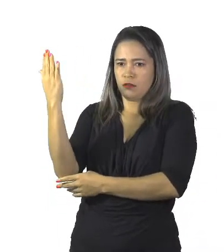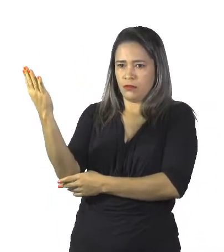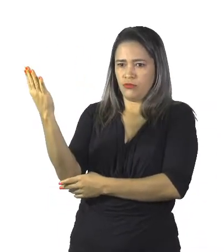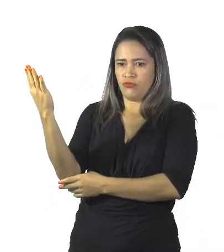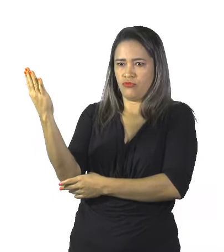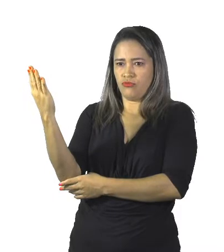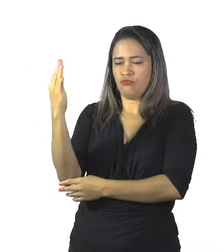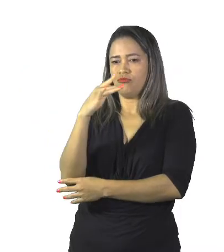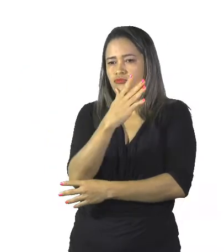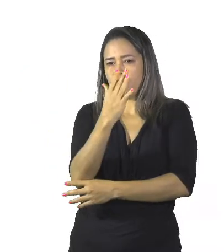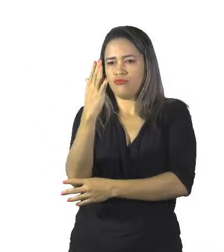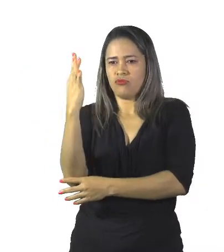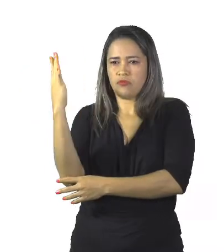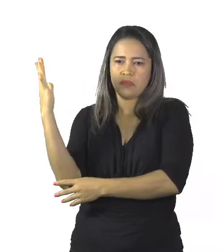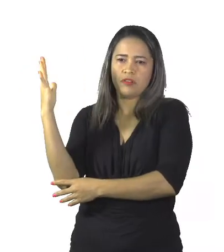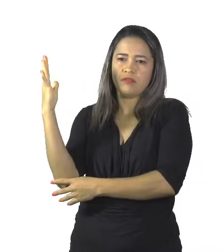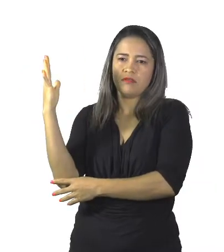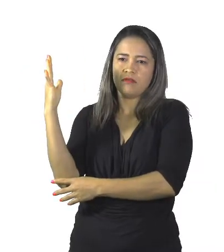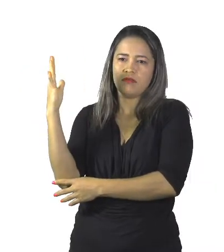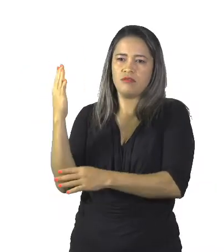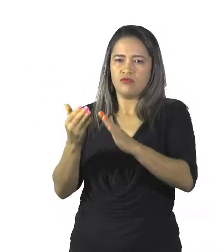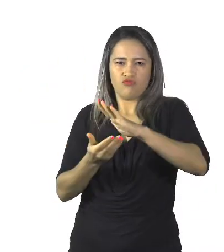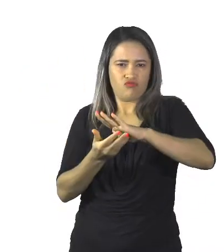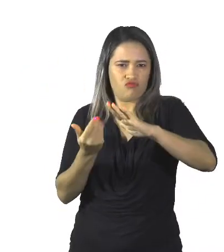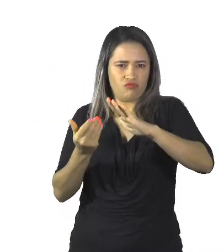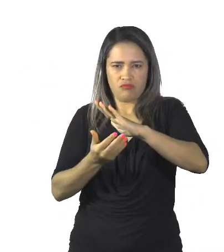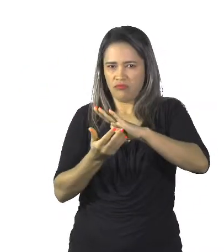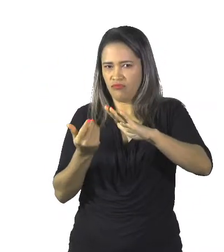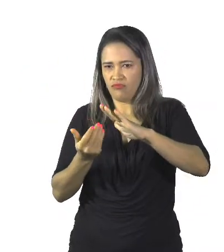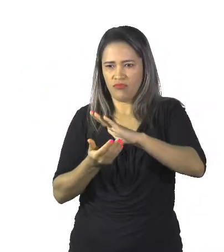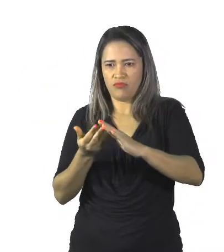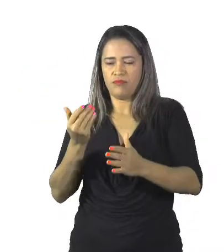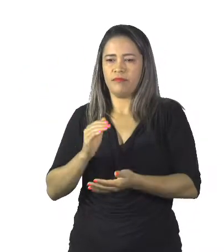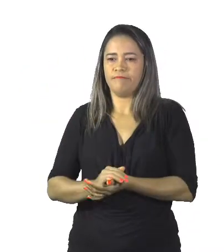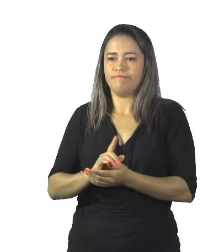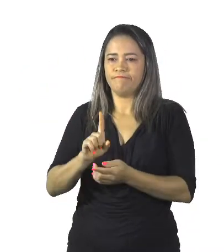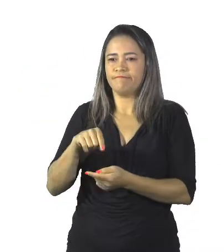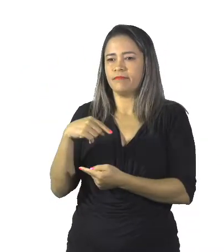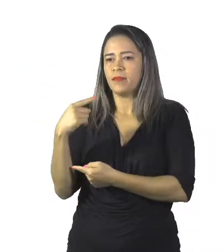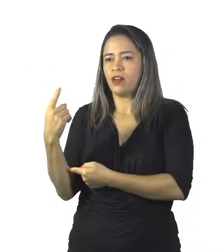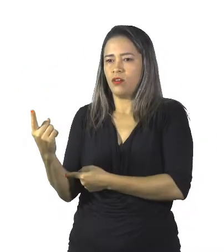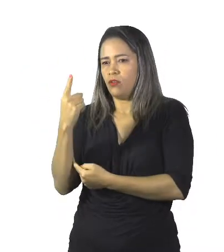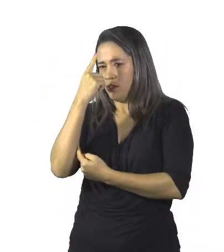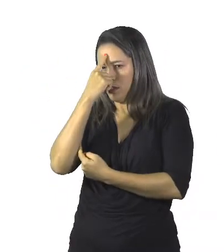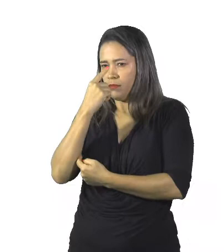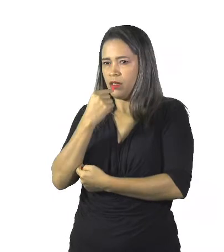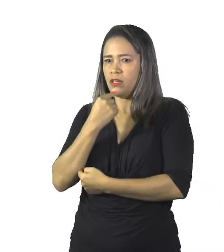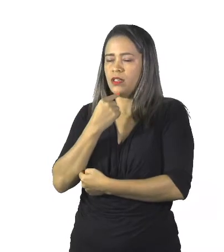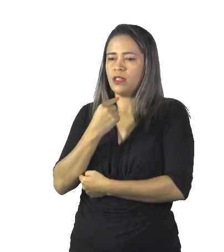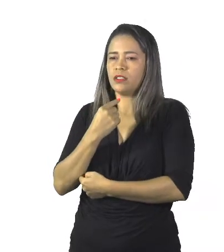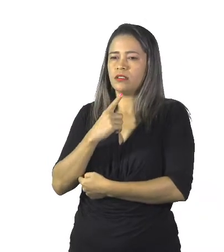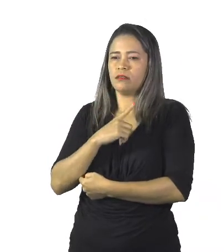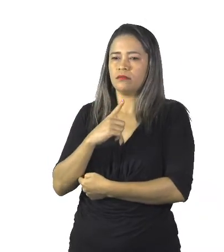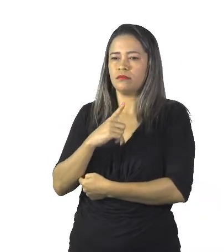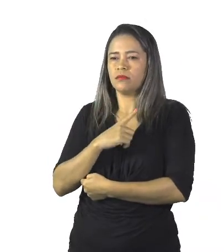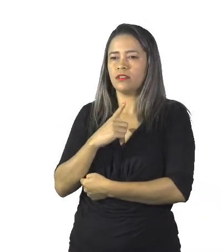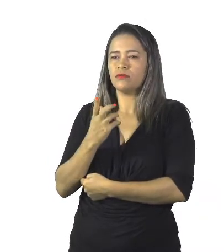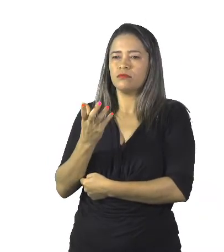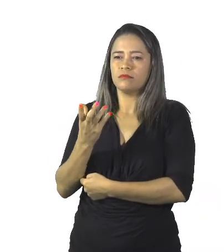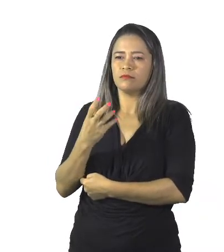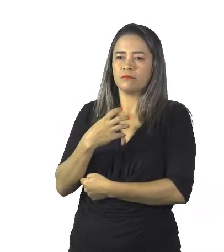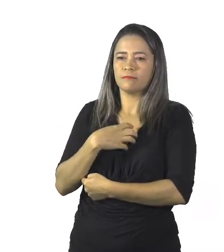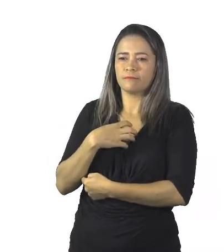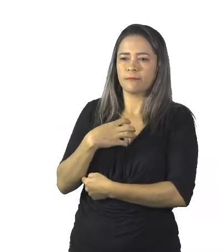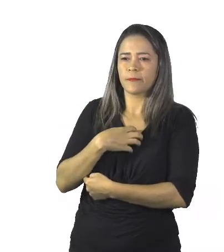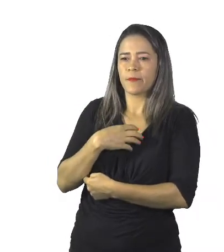ciliar ali totalmente retirada. Em seguida a gente vê ali uma situação em